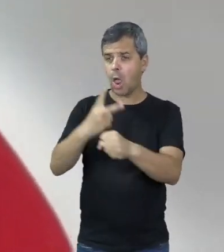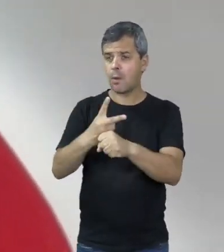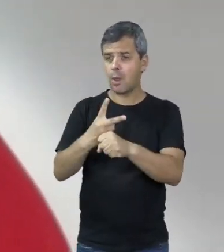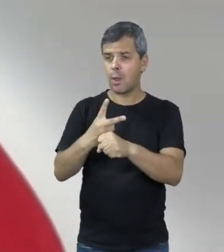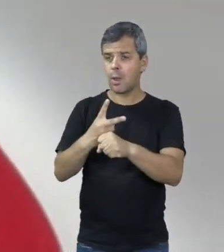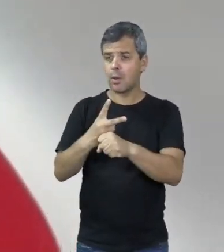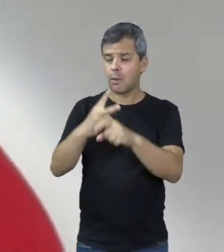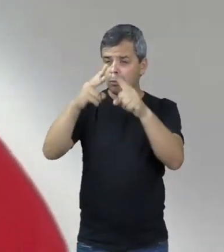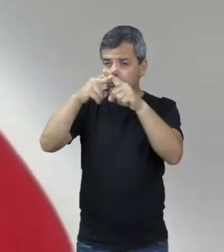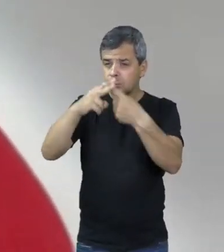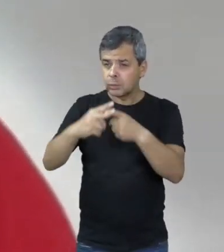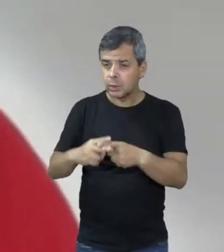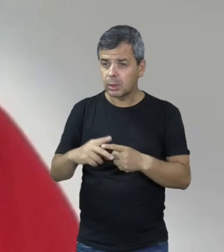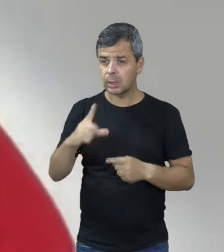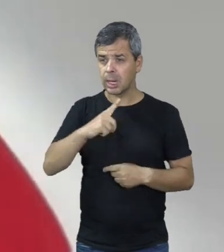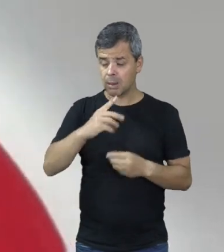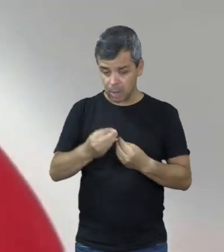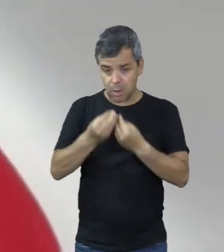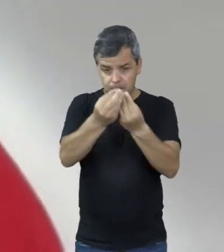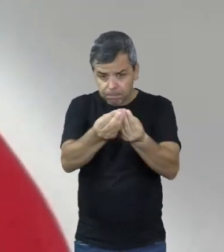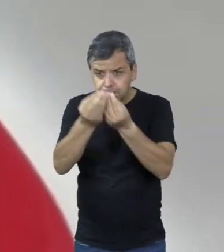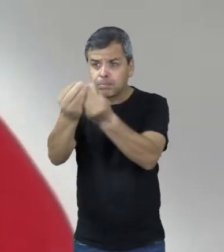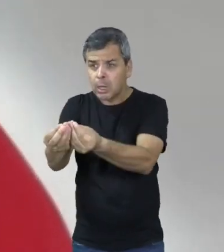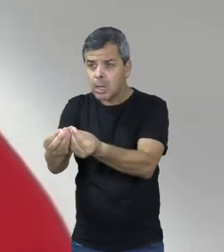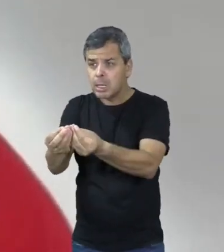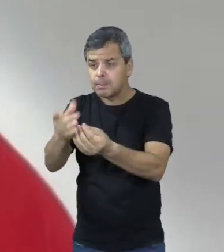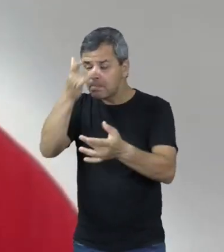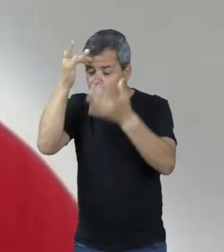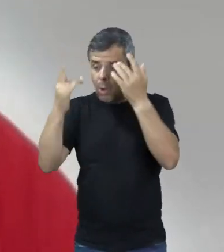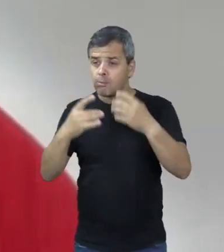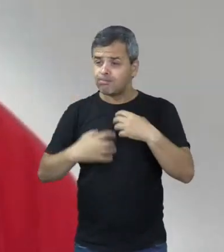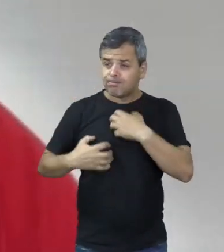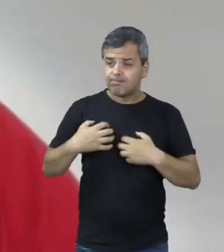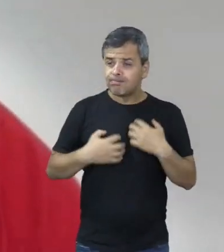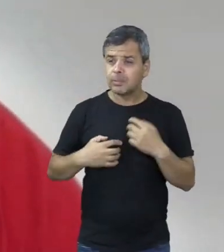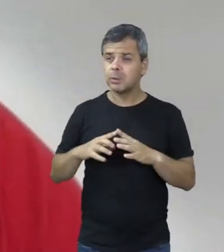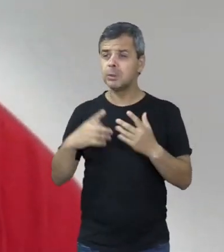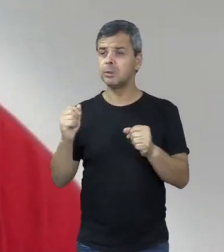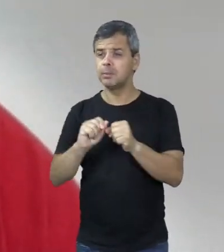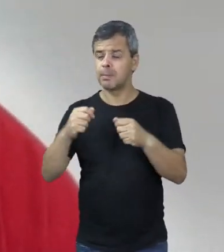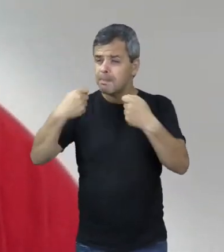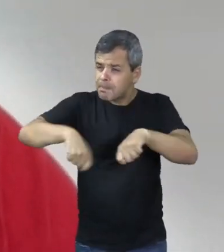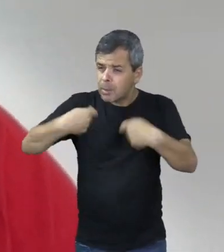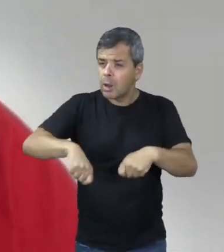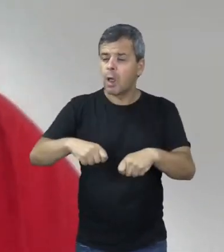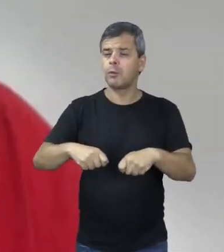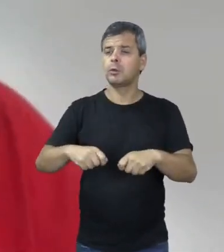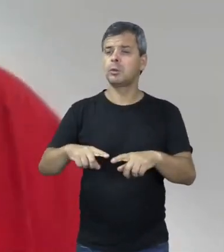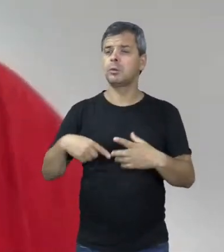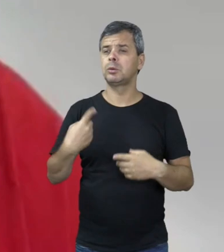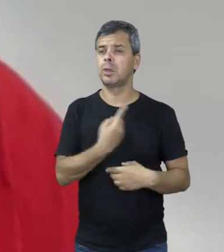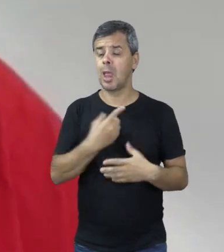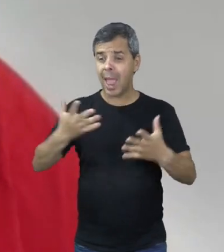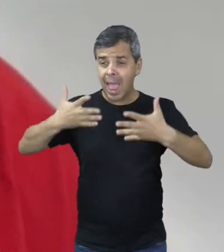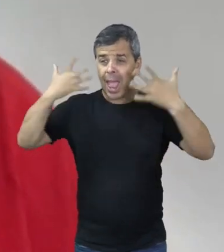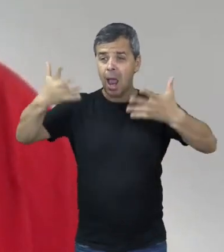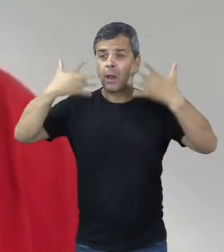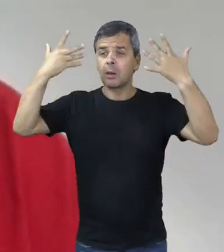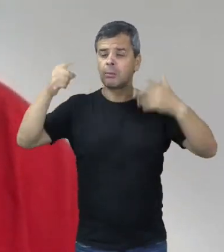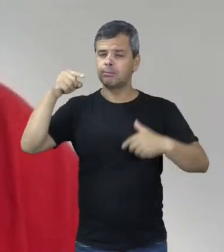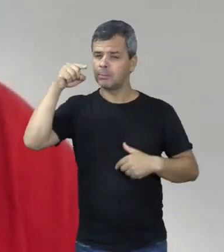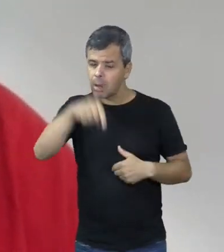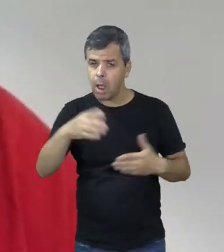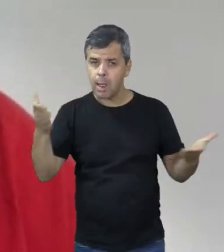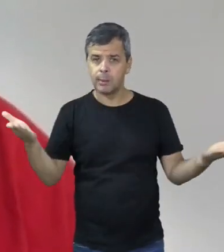falar de reconstrução, a gente tem que entregar, as pessoas estão ansiosas por isso, né? Então, a gente tem feito muita coisa, e aí a alegria de dizer isso para